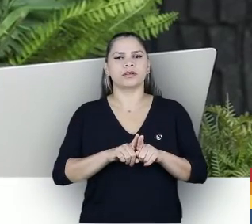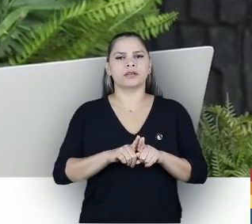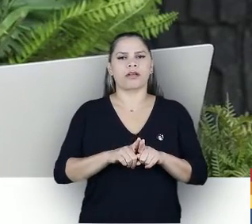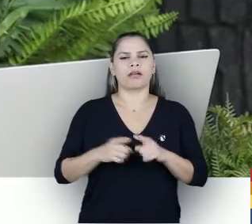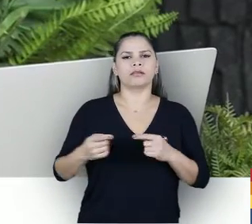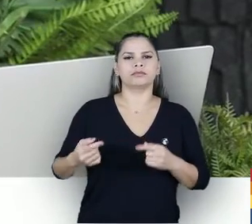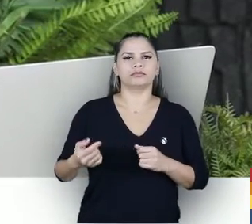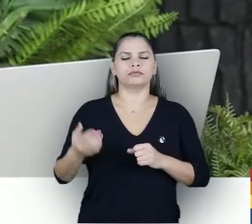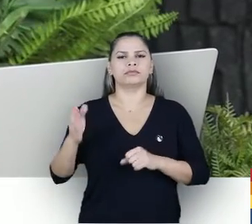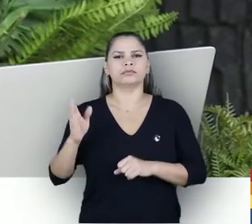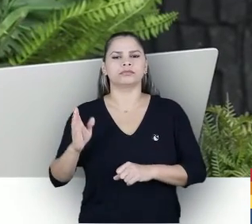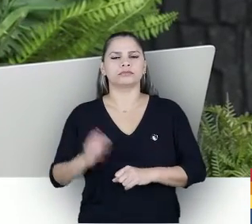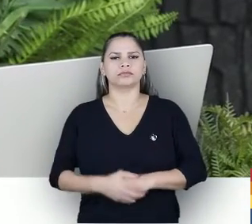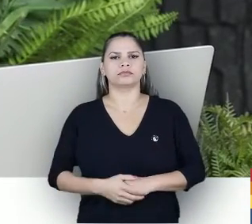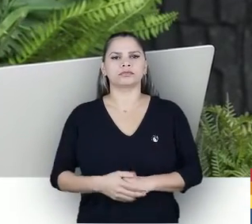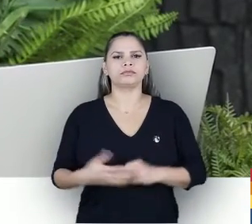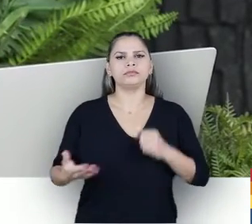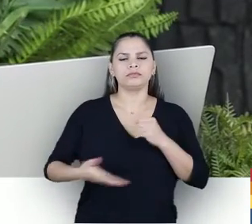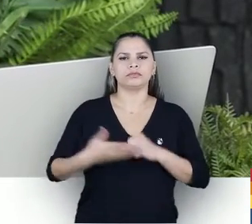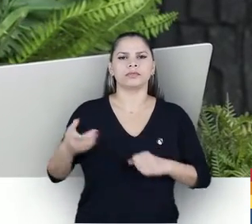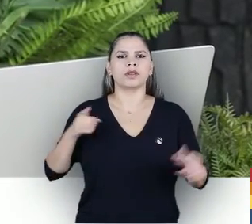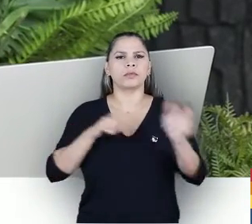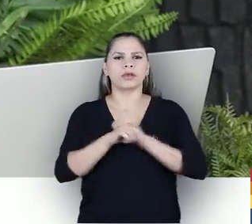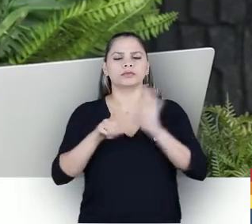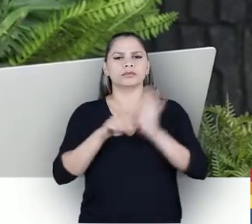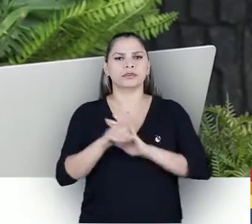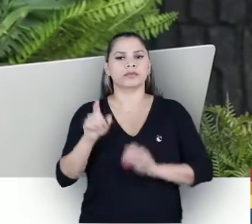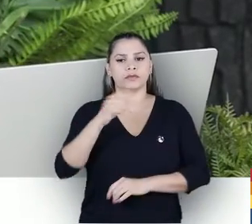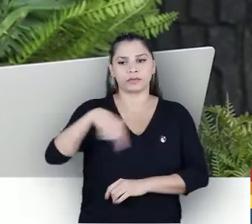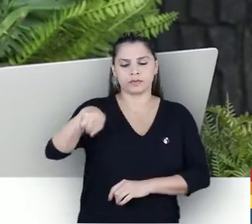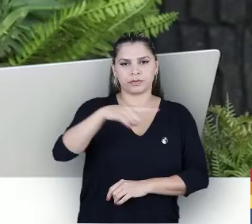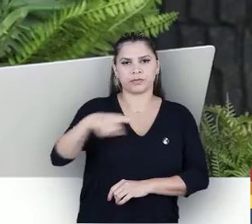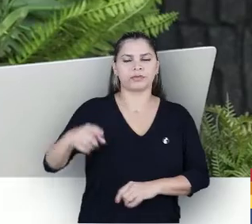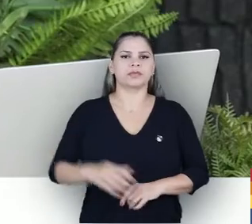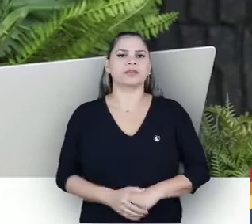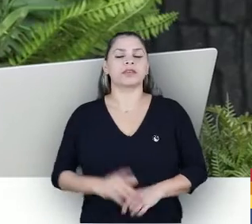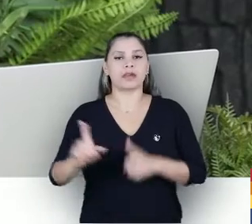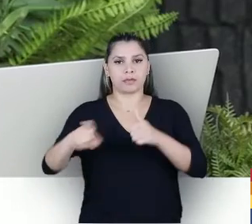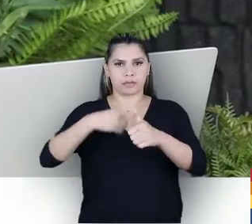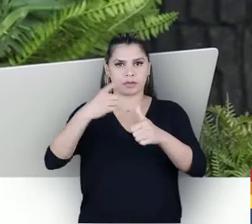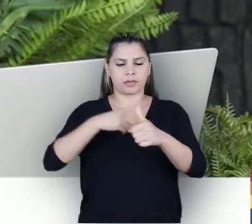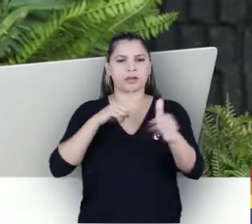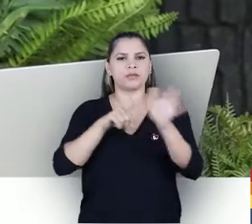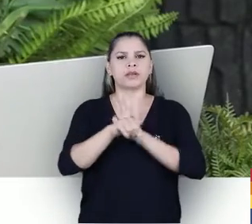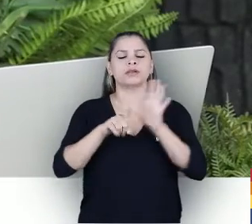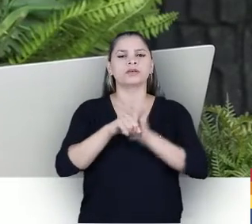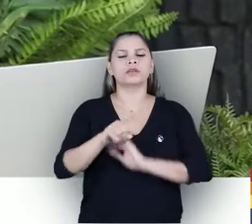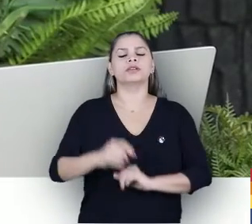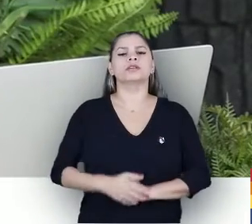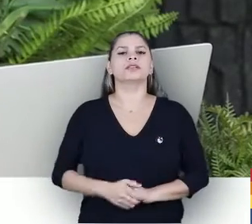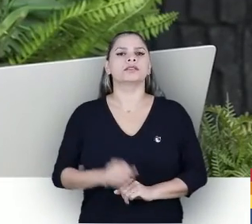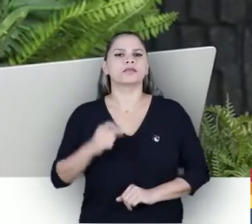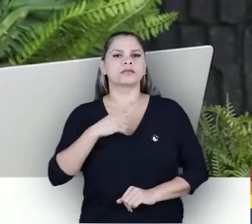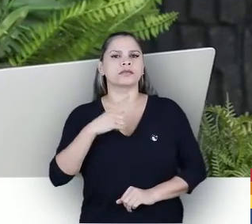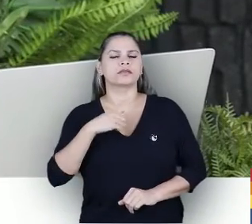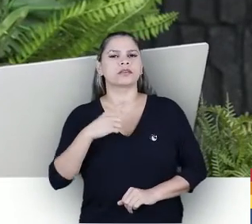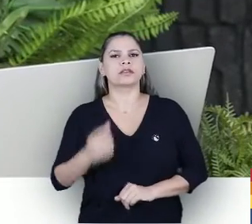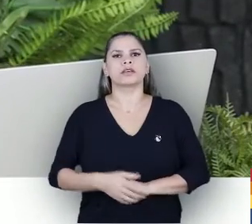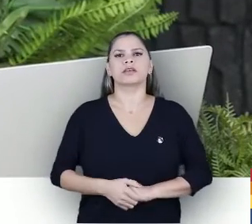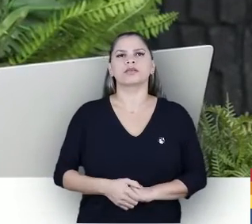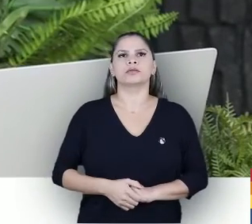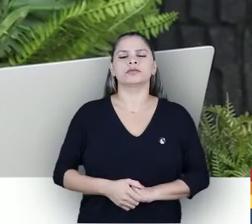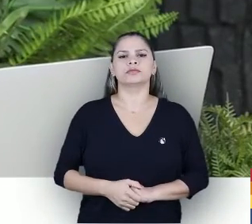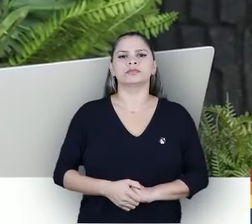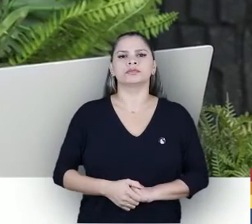foram colocadas na fala de vocês. Tem outras coisas também que, com base nas perguntas que eu vou fazer para vocês, vocês podem estar retomando